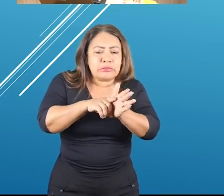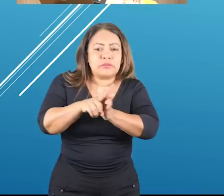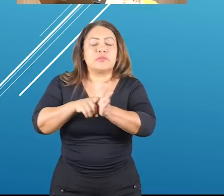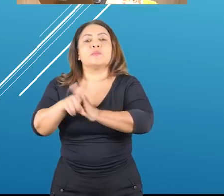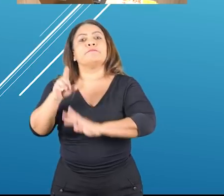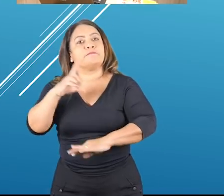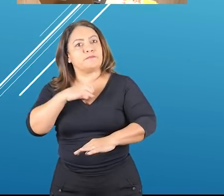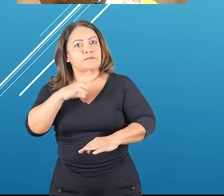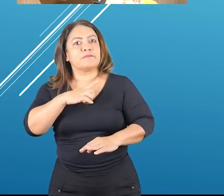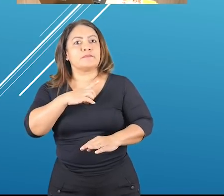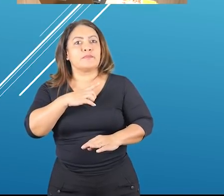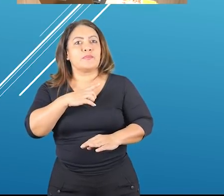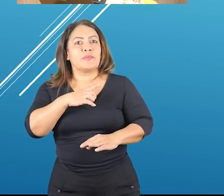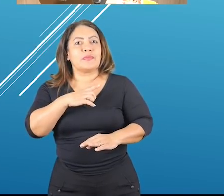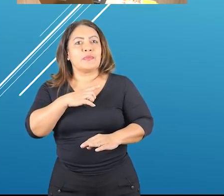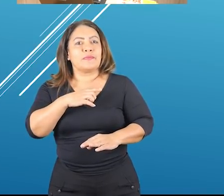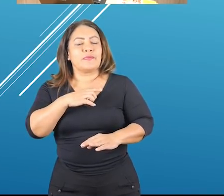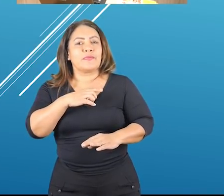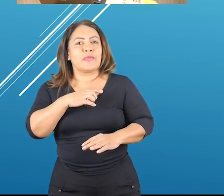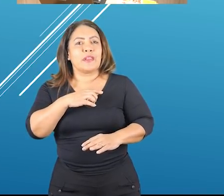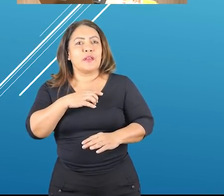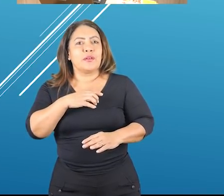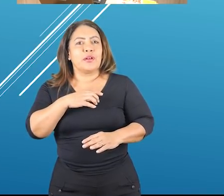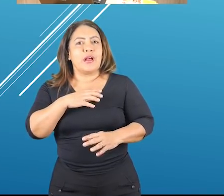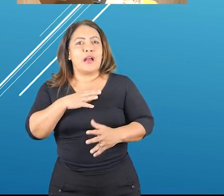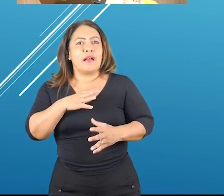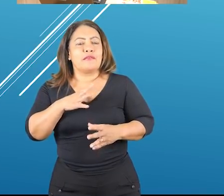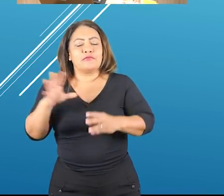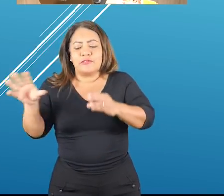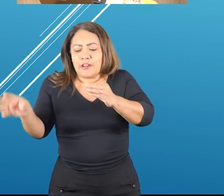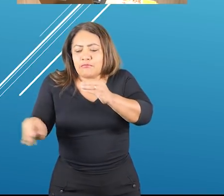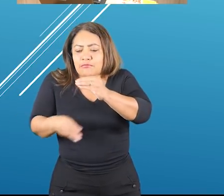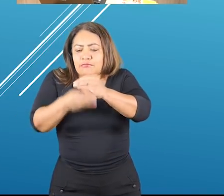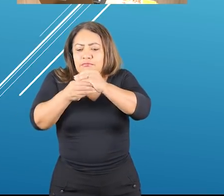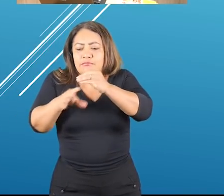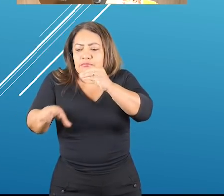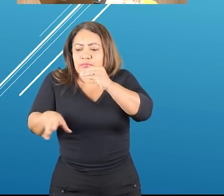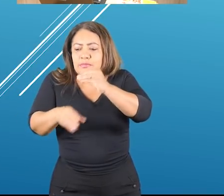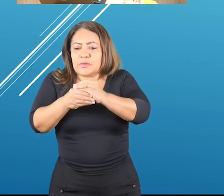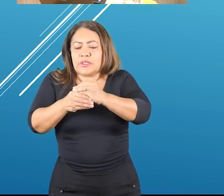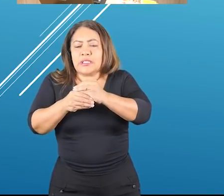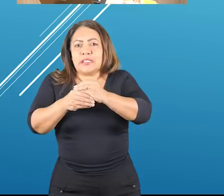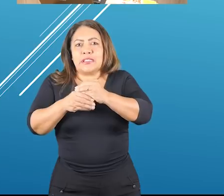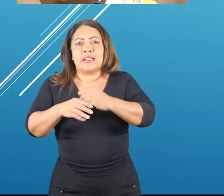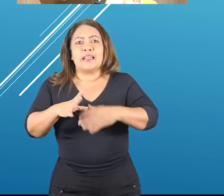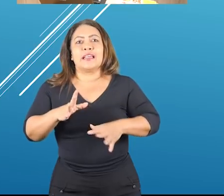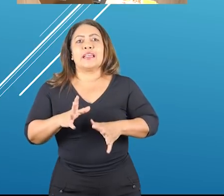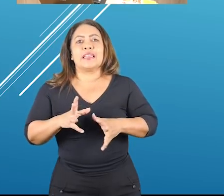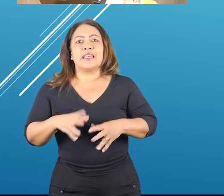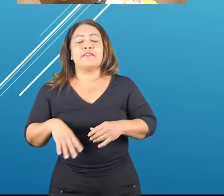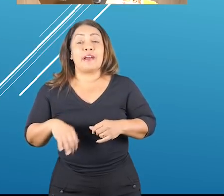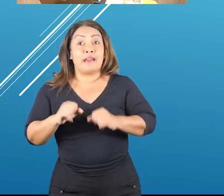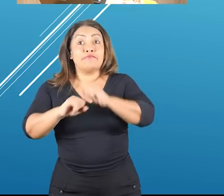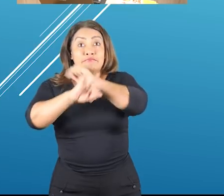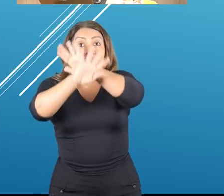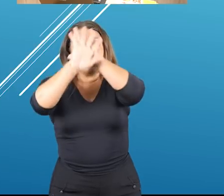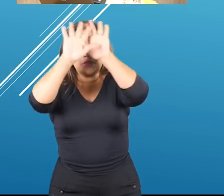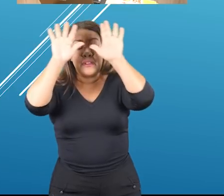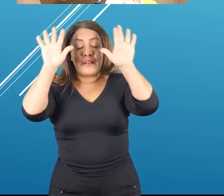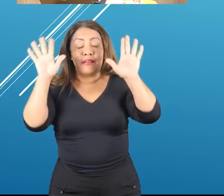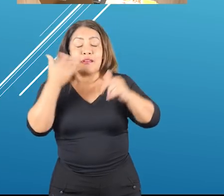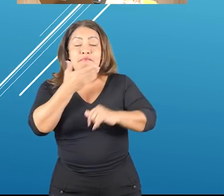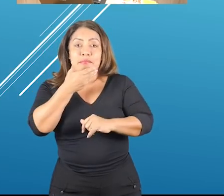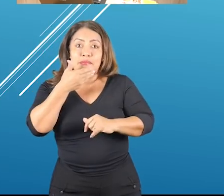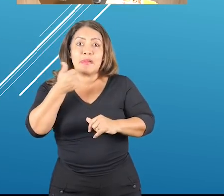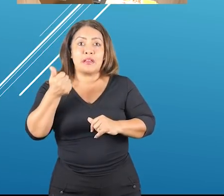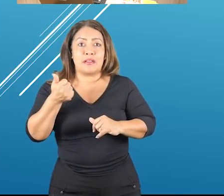encontrar questões que vão complementar o que eu estou falando aqui, que é mais rápido,